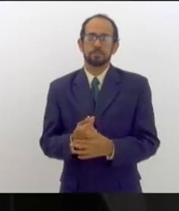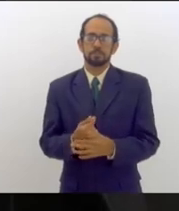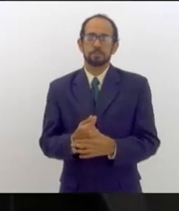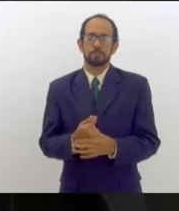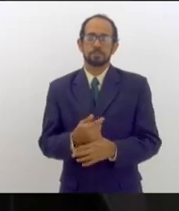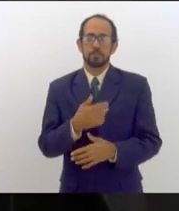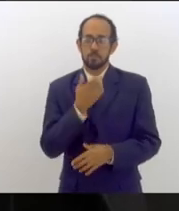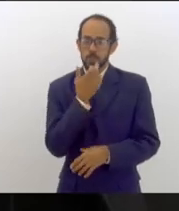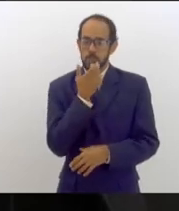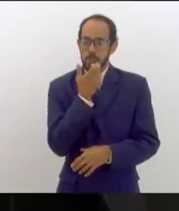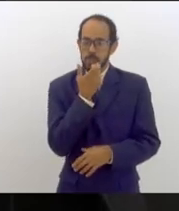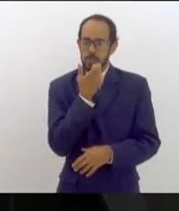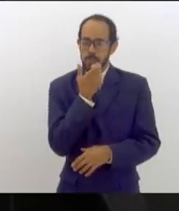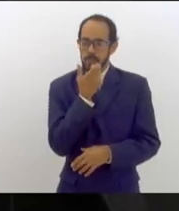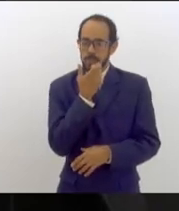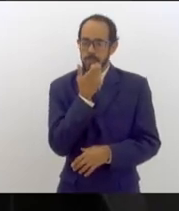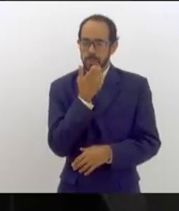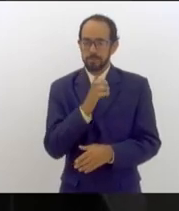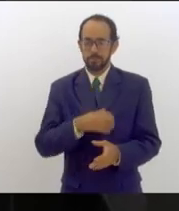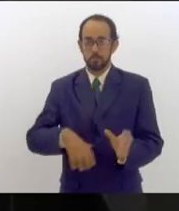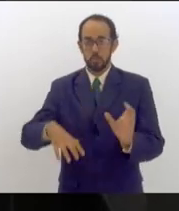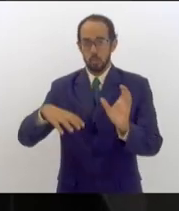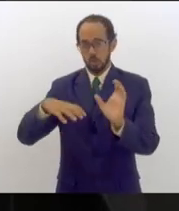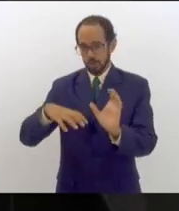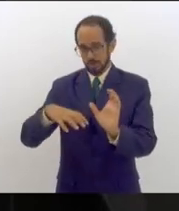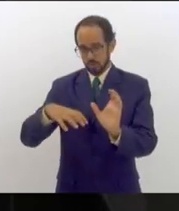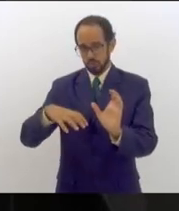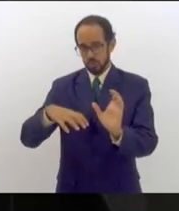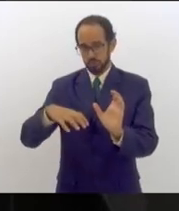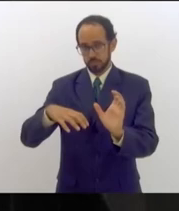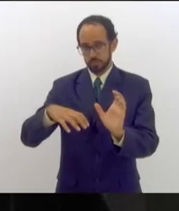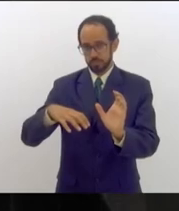o Congresso Nacional